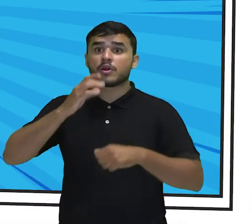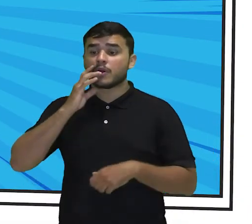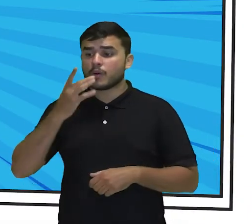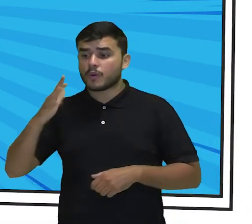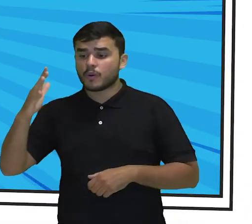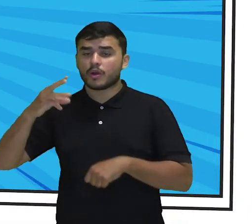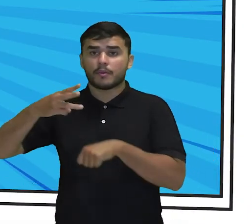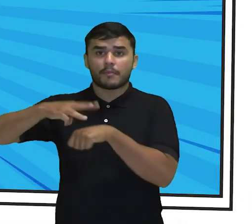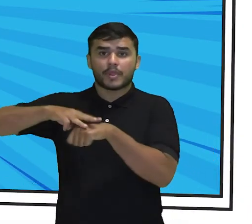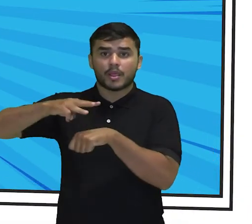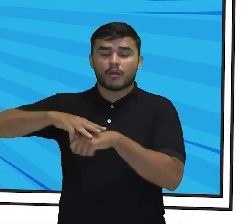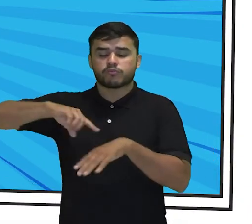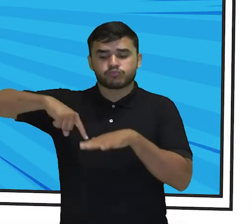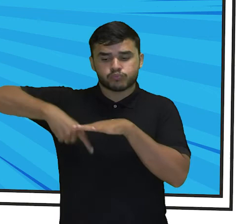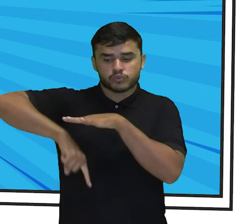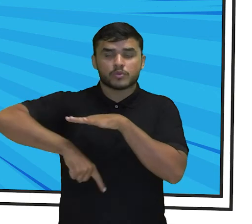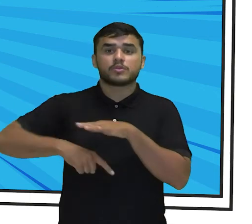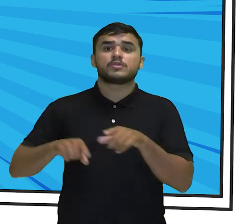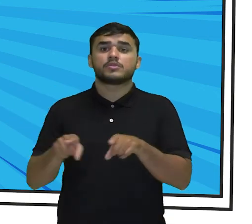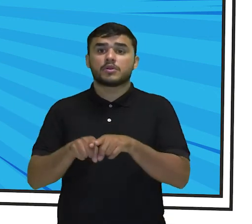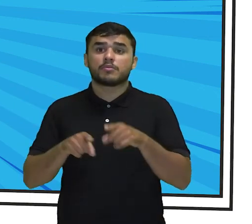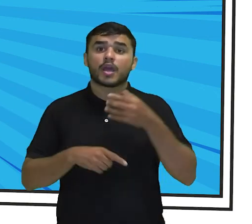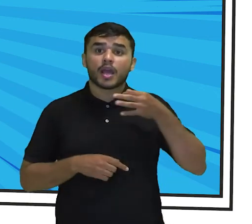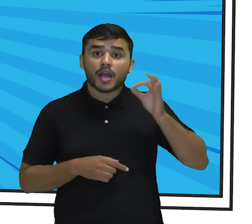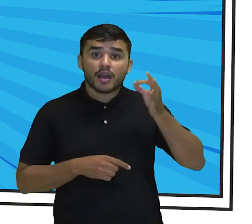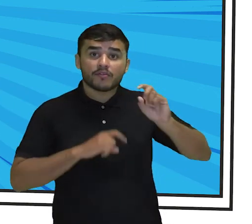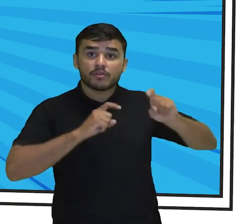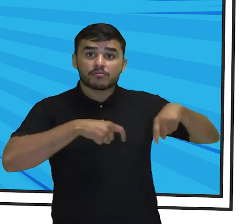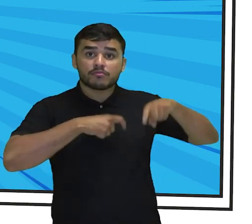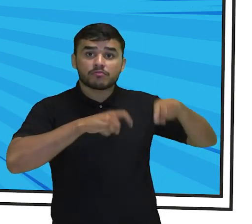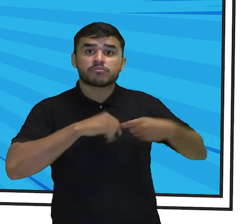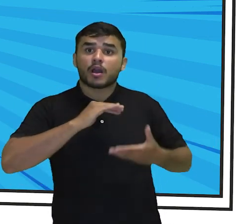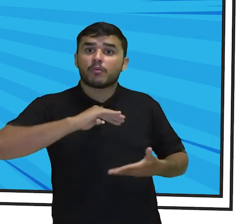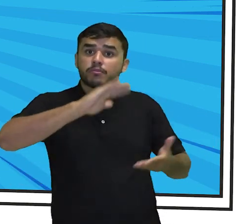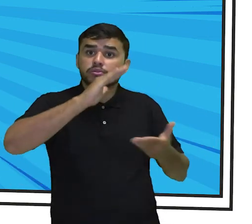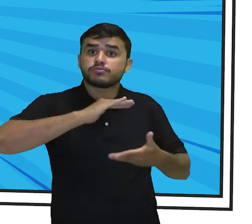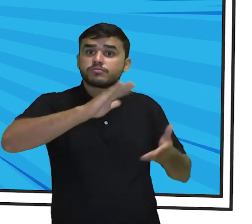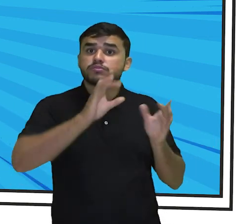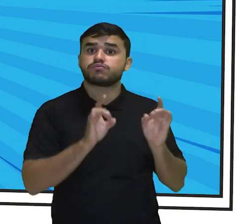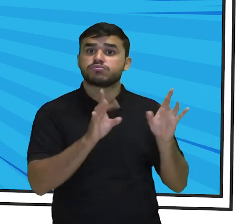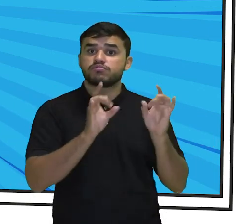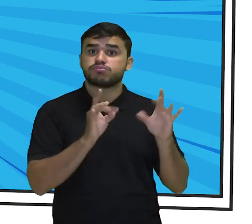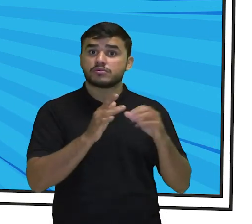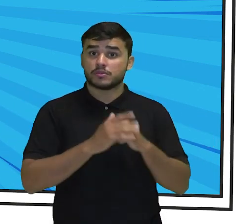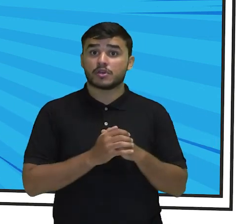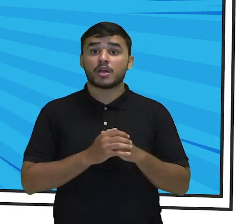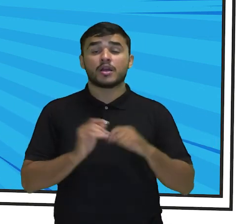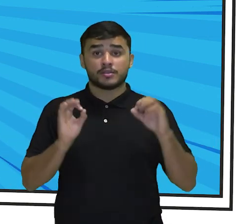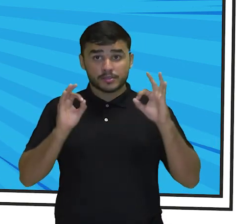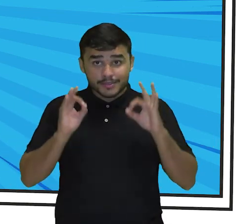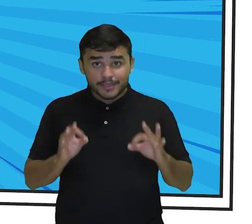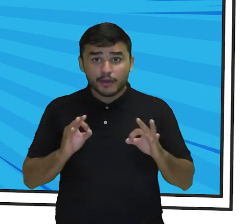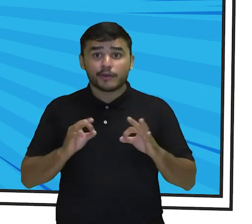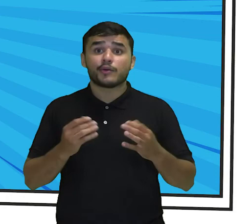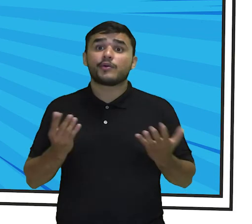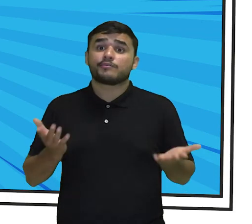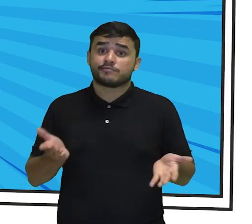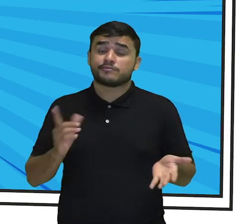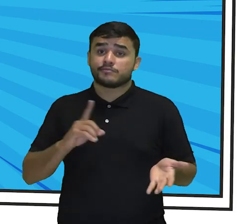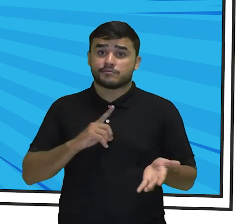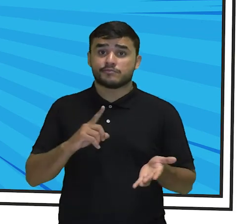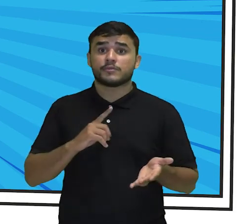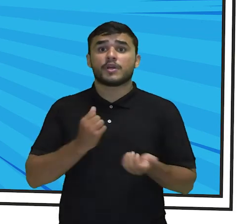respectivamente. E nesse processo, por essa produtividade, nós teremos indiscutivelmente uma